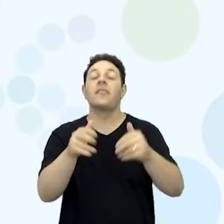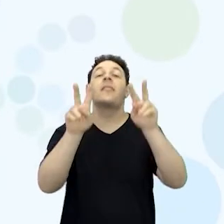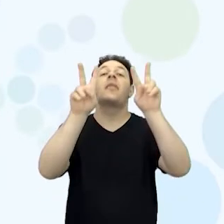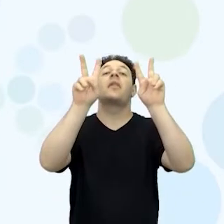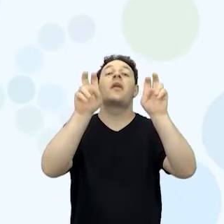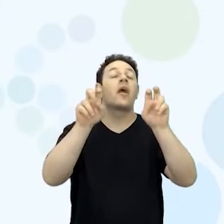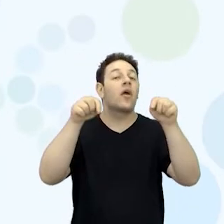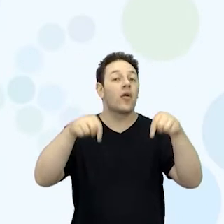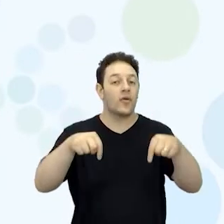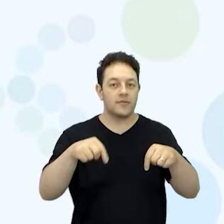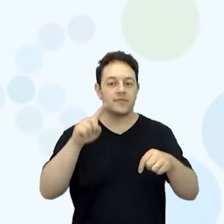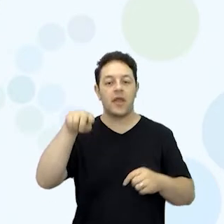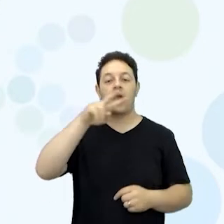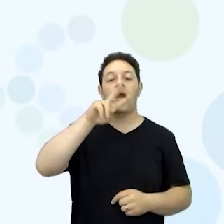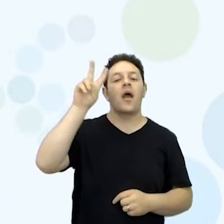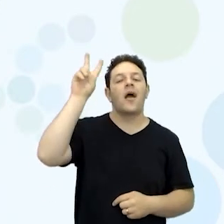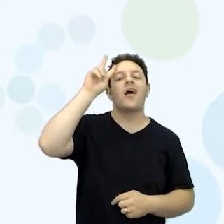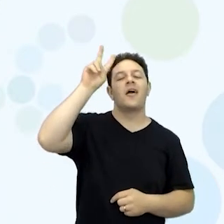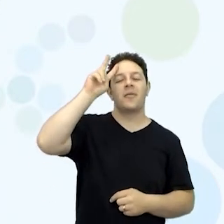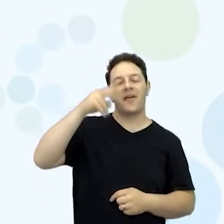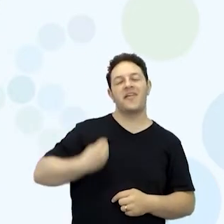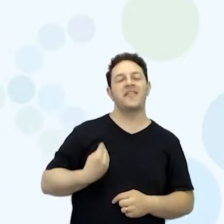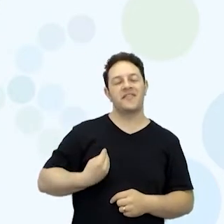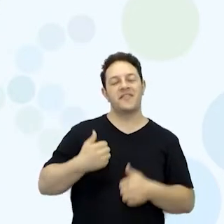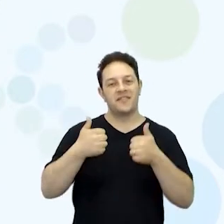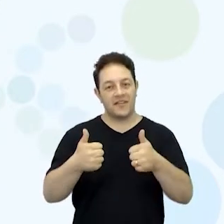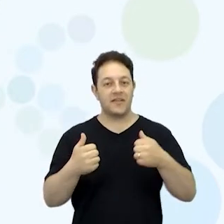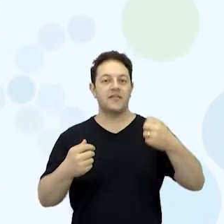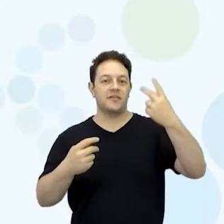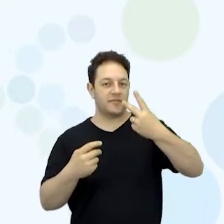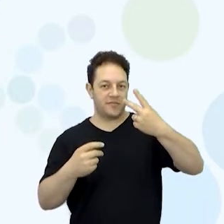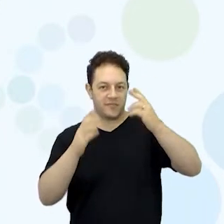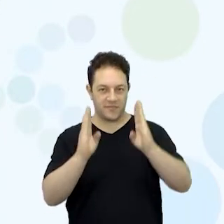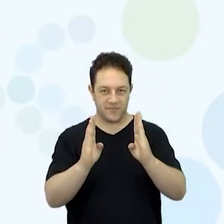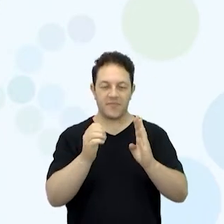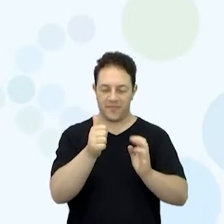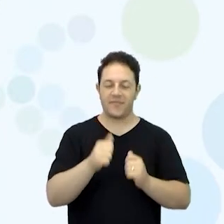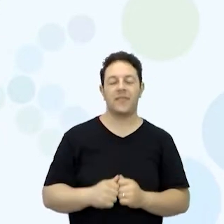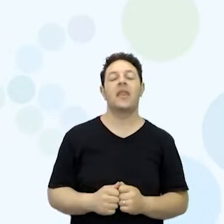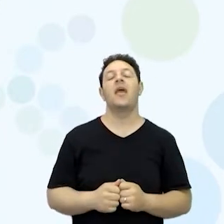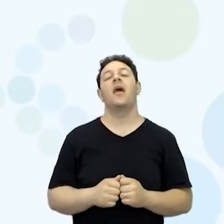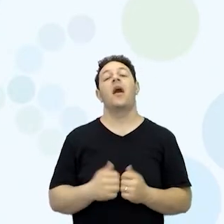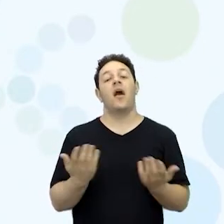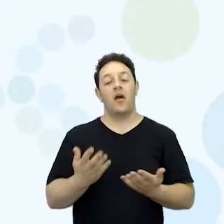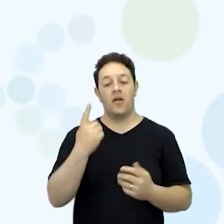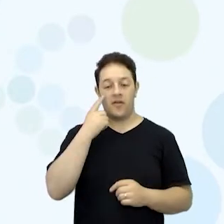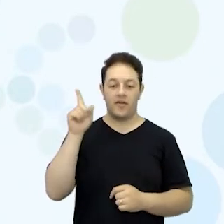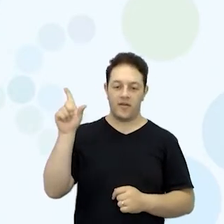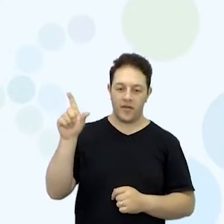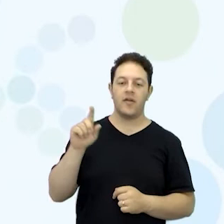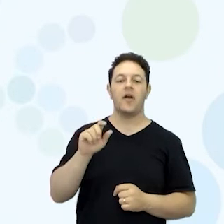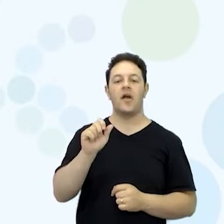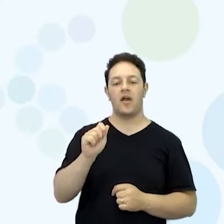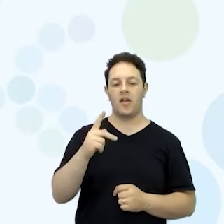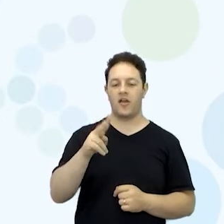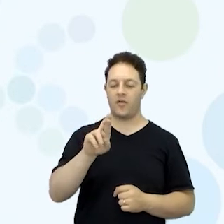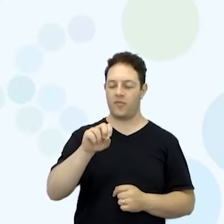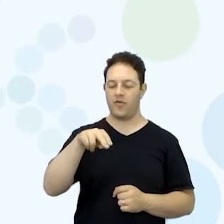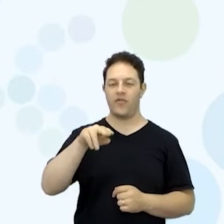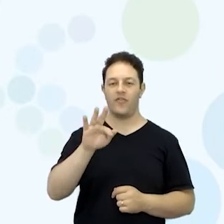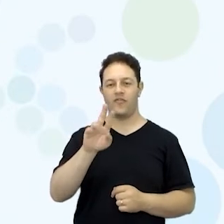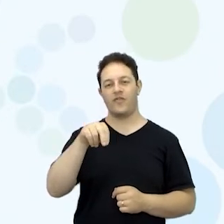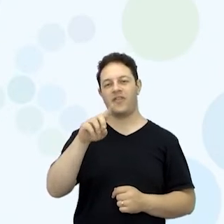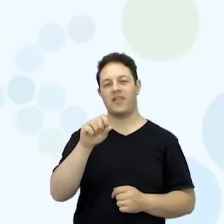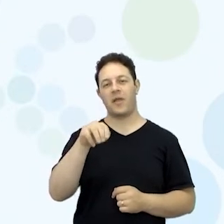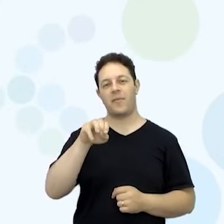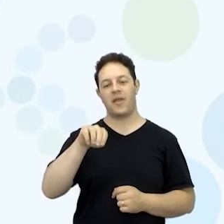título da nossa aula é relembrar é viver parte 2 E aí então para vocês está aparecendo aprofundamento que a